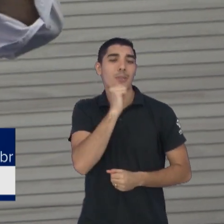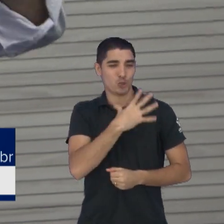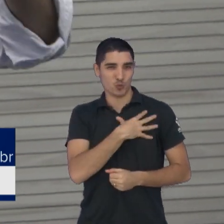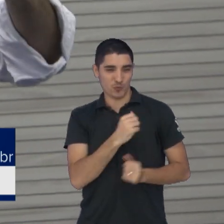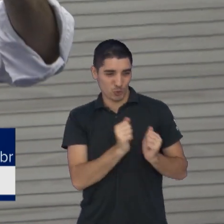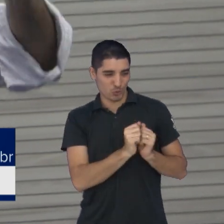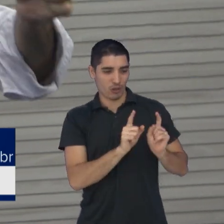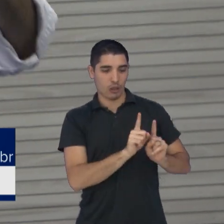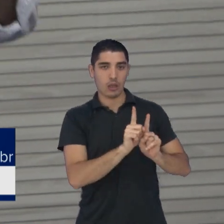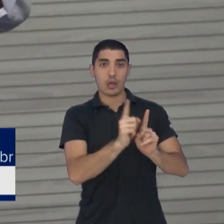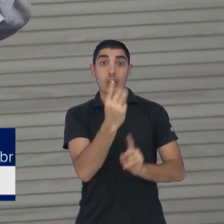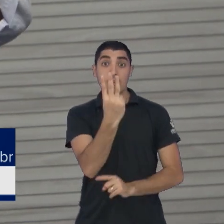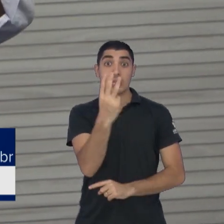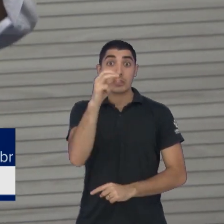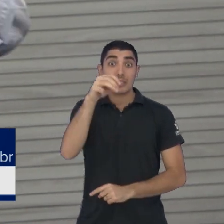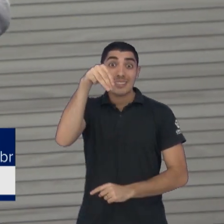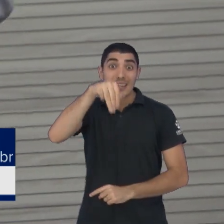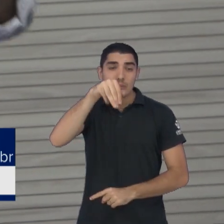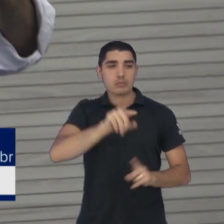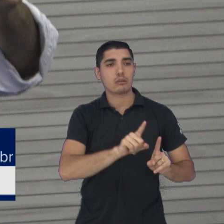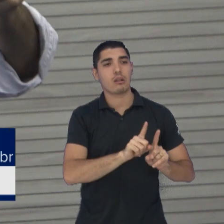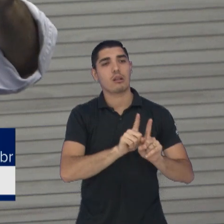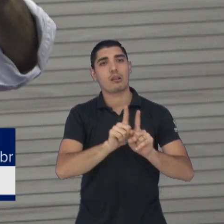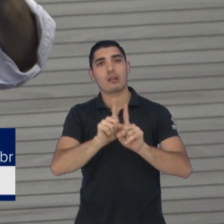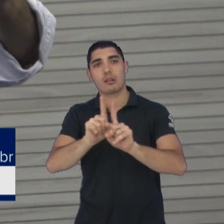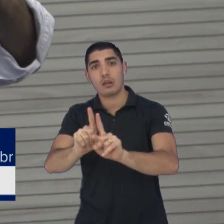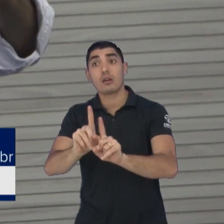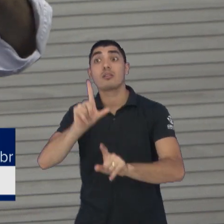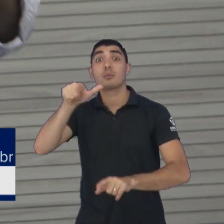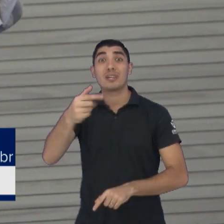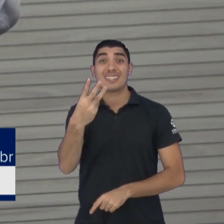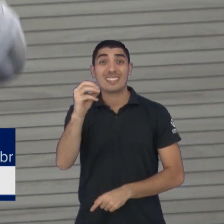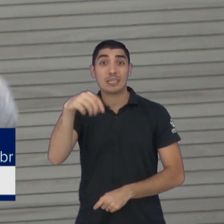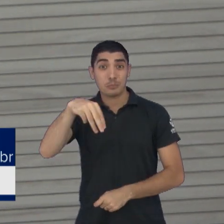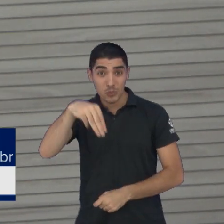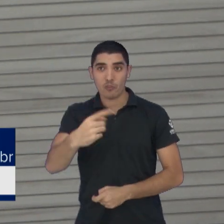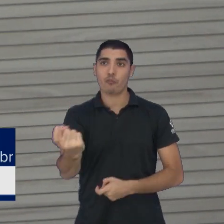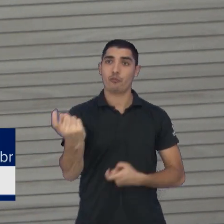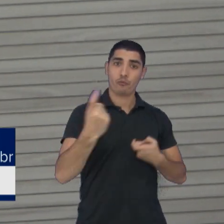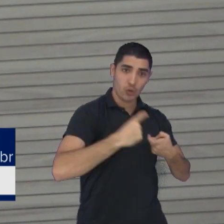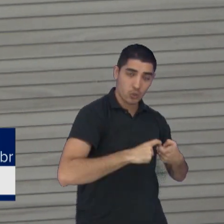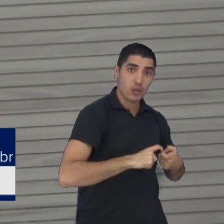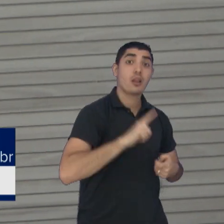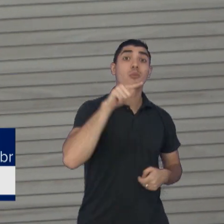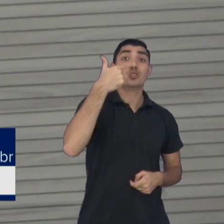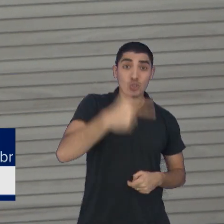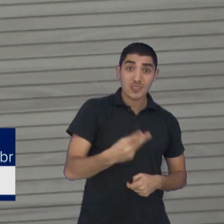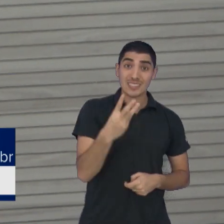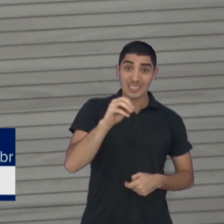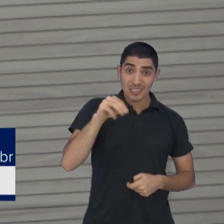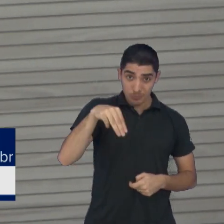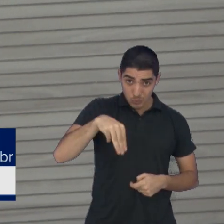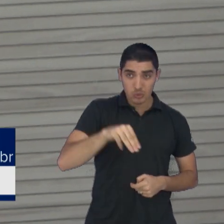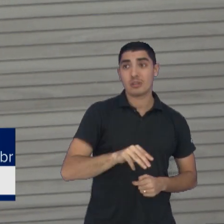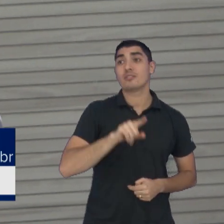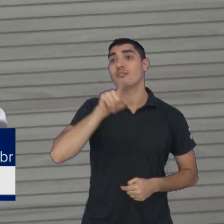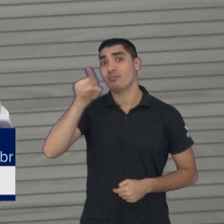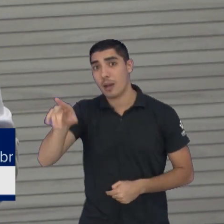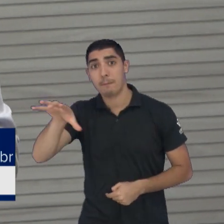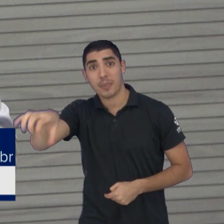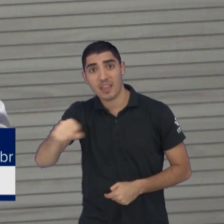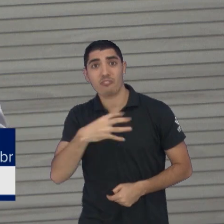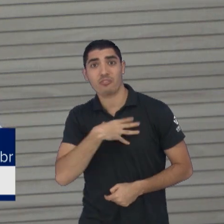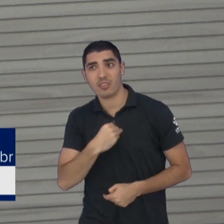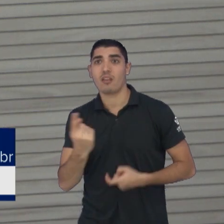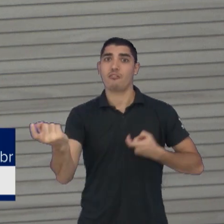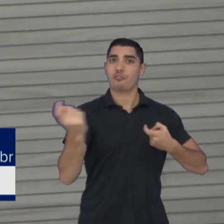meia hora para ir, para voltar, depois vai ter que buscar o filho e voltar. Então, a gente espera que a administração pública possa fazer esse